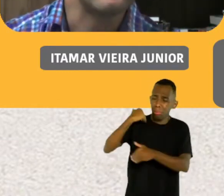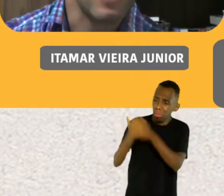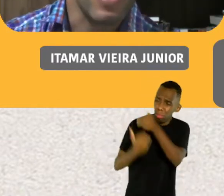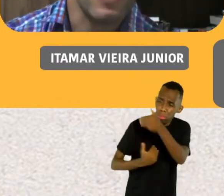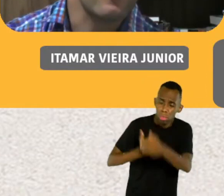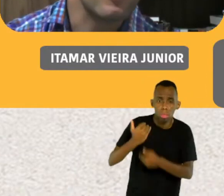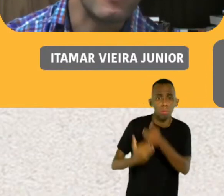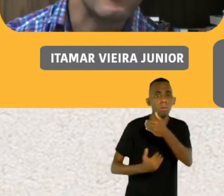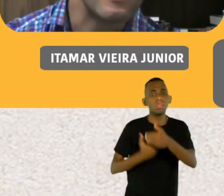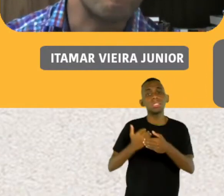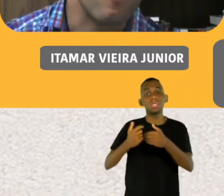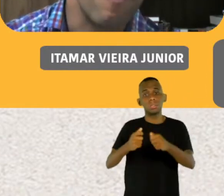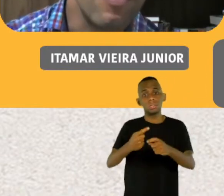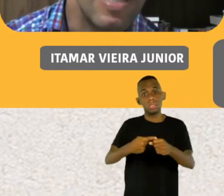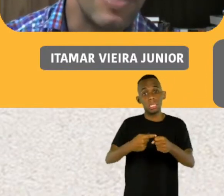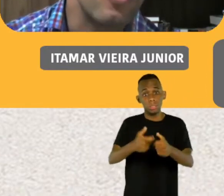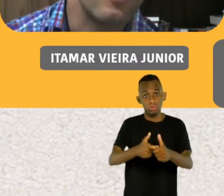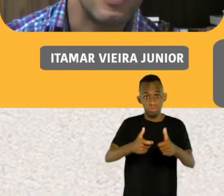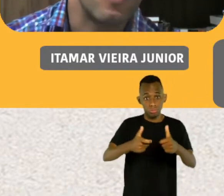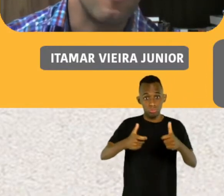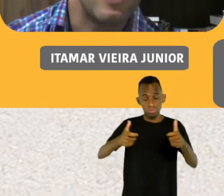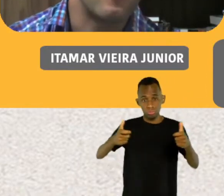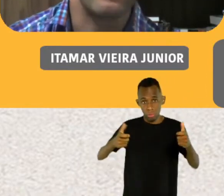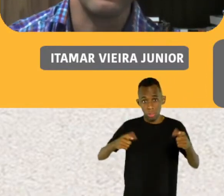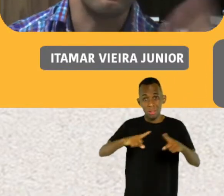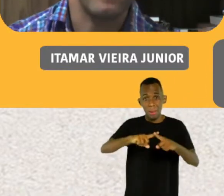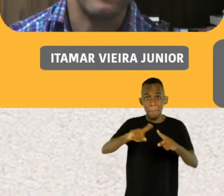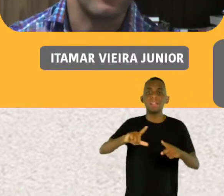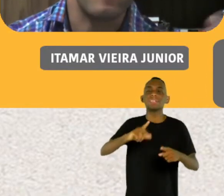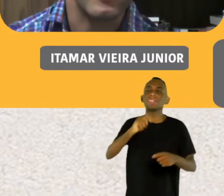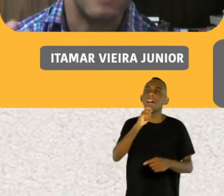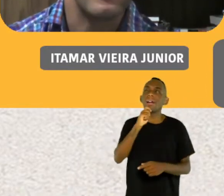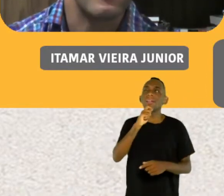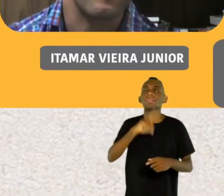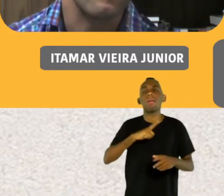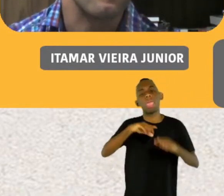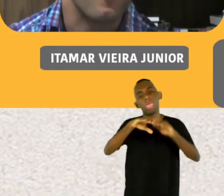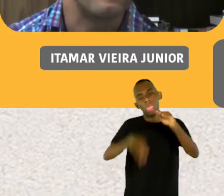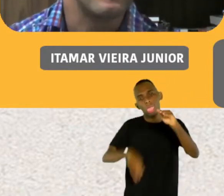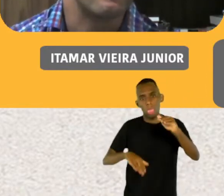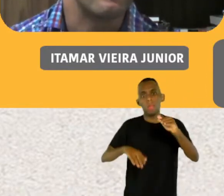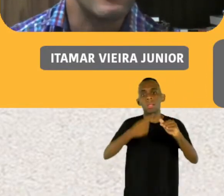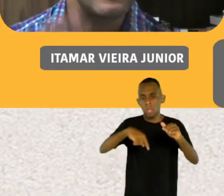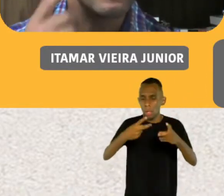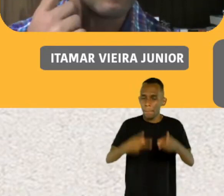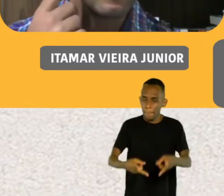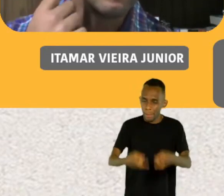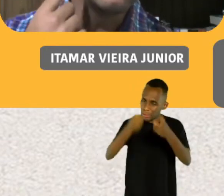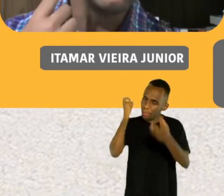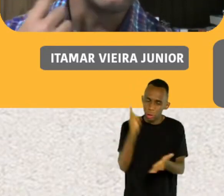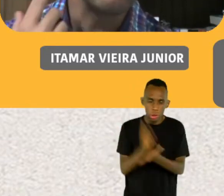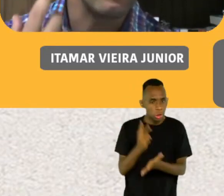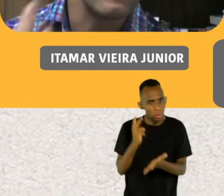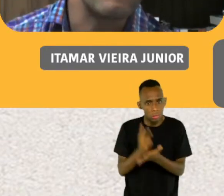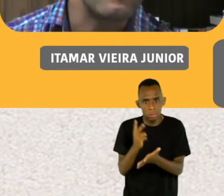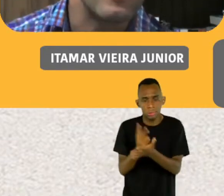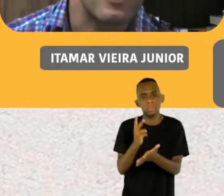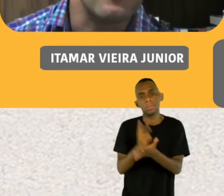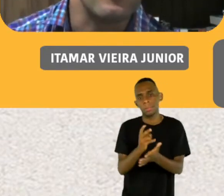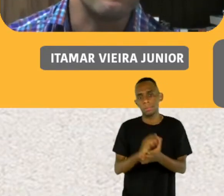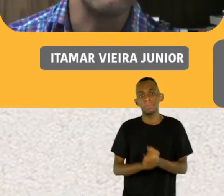nas cidades, mas que é profundamente desigual, a gente percebe isso a todo momento, né? E as